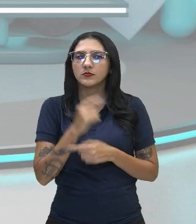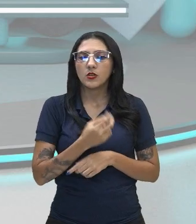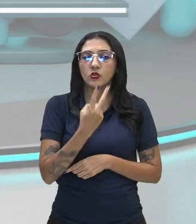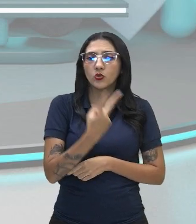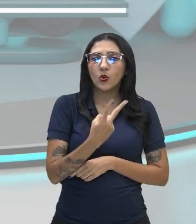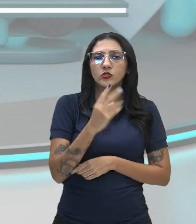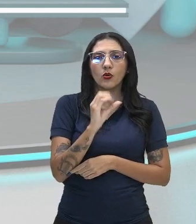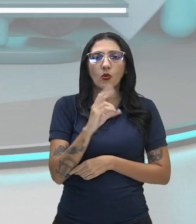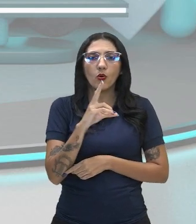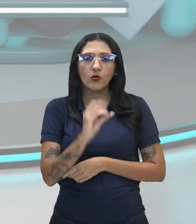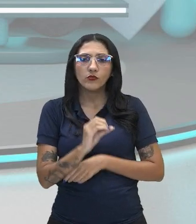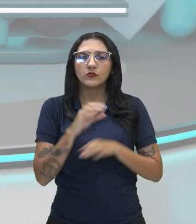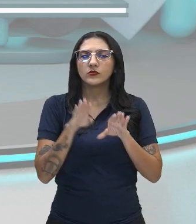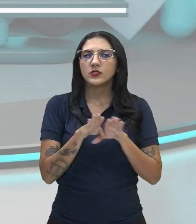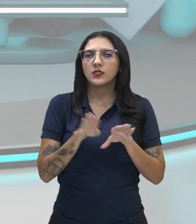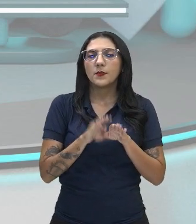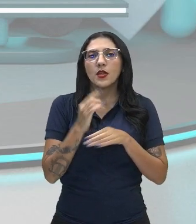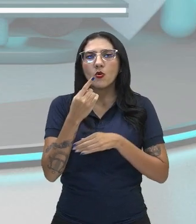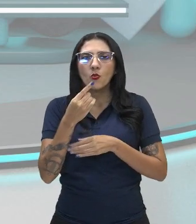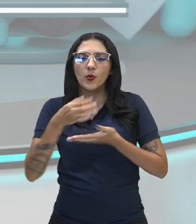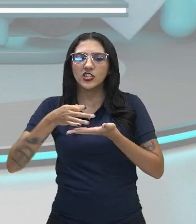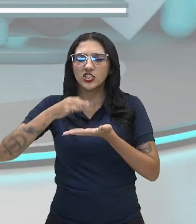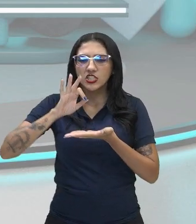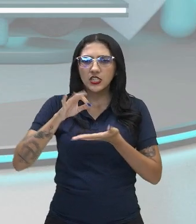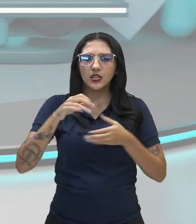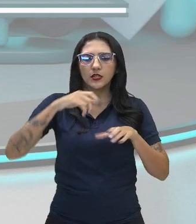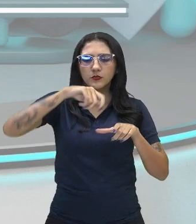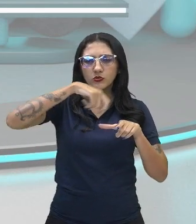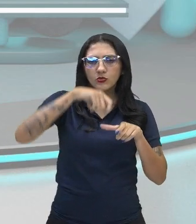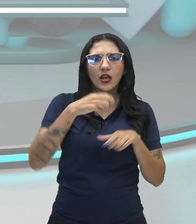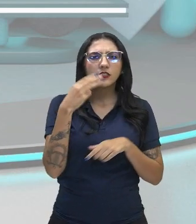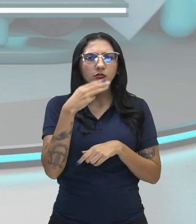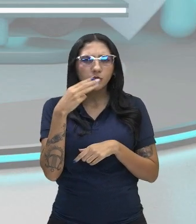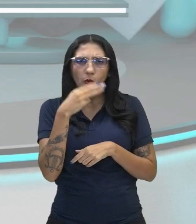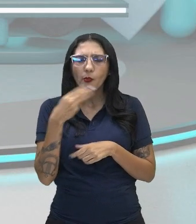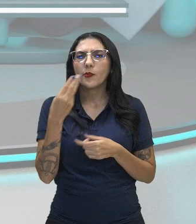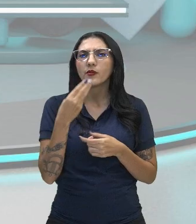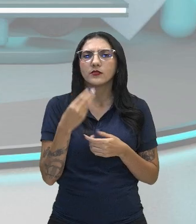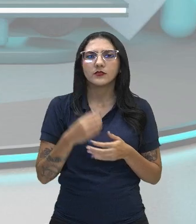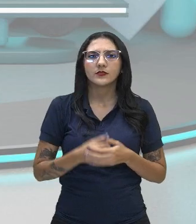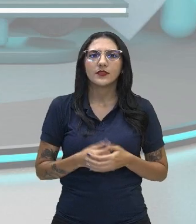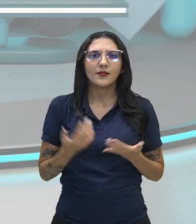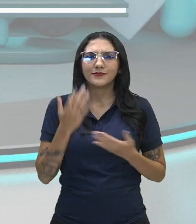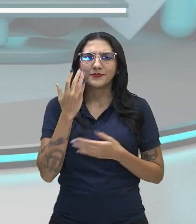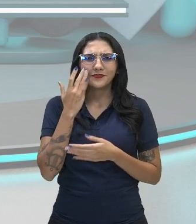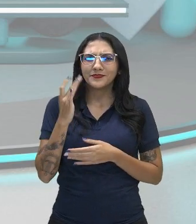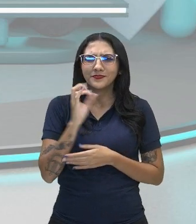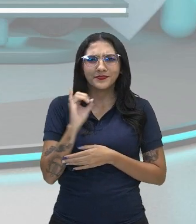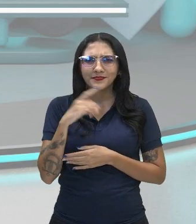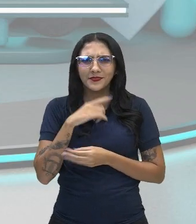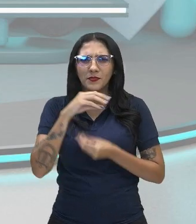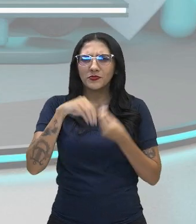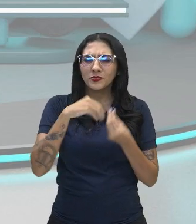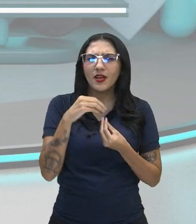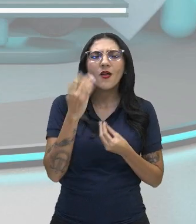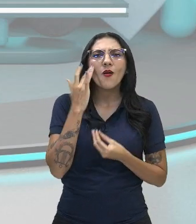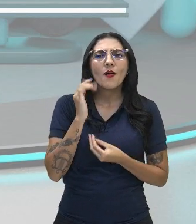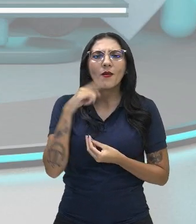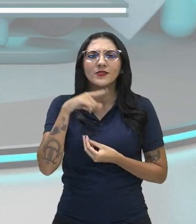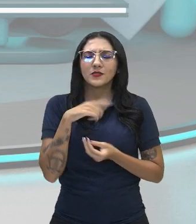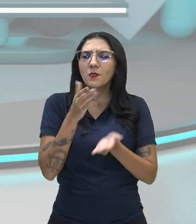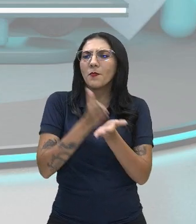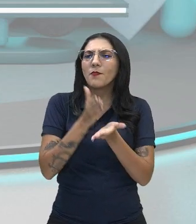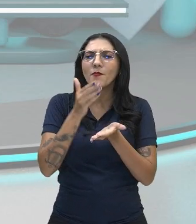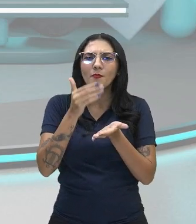2 ovos, 1 xícara de açúcar e mais alguma coisa. Não sei se faz omelete com açúcar, acho que faz um bolo com açúcar.